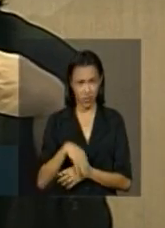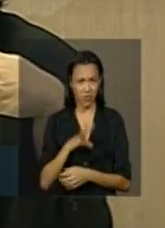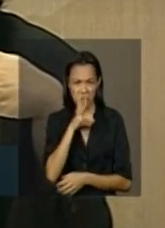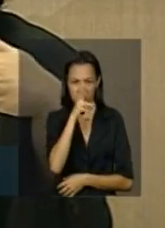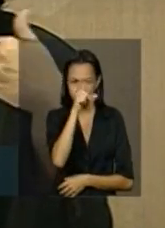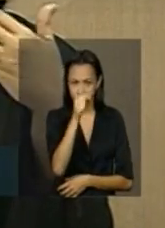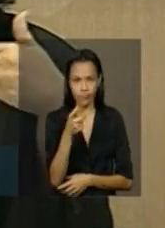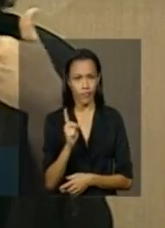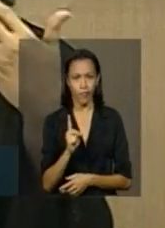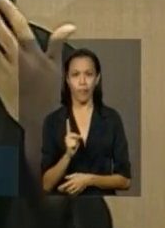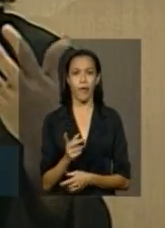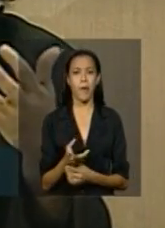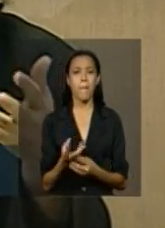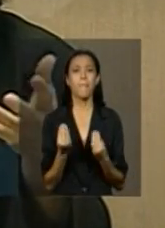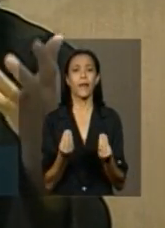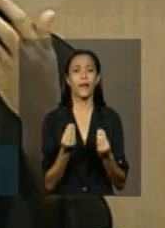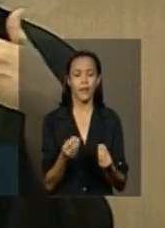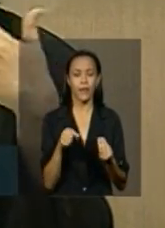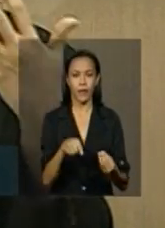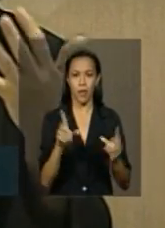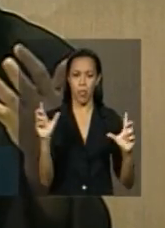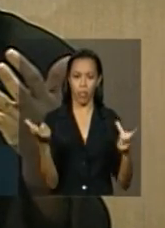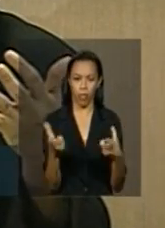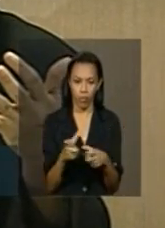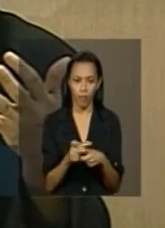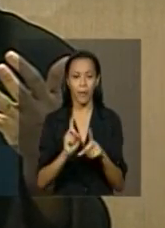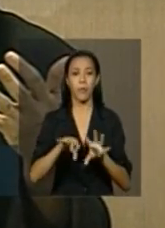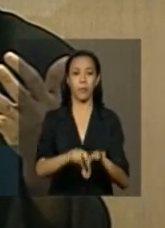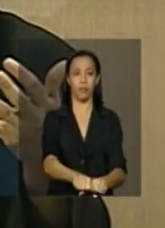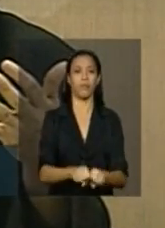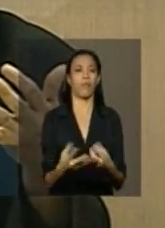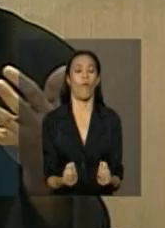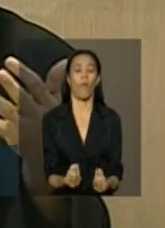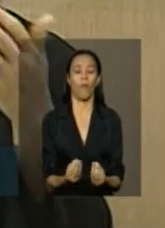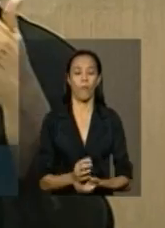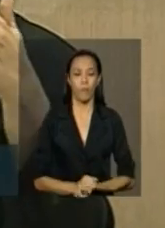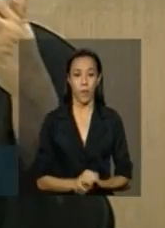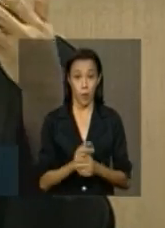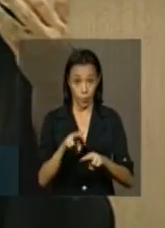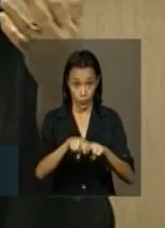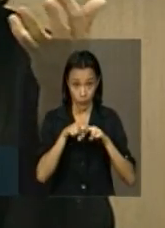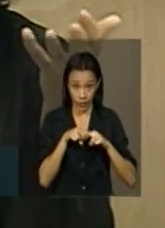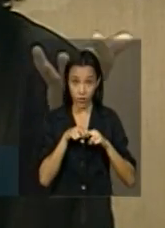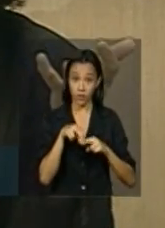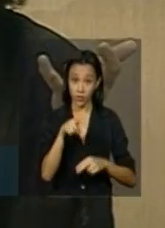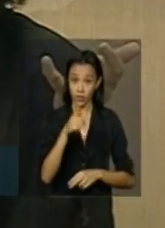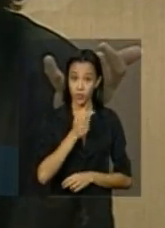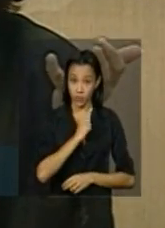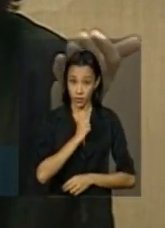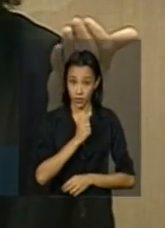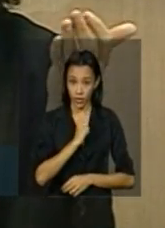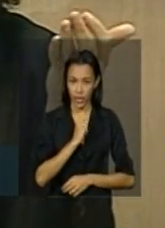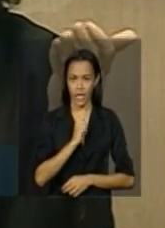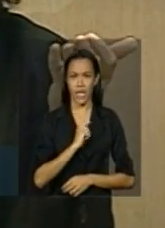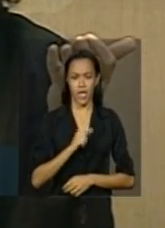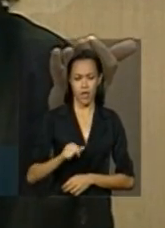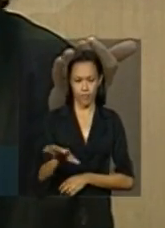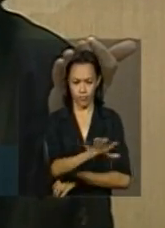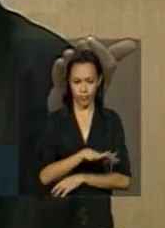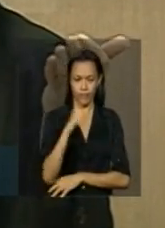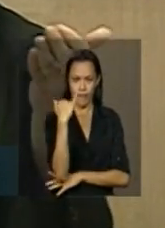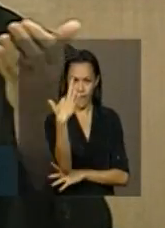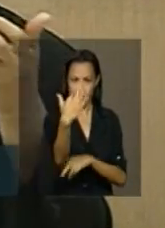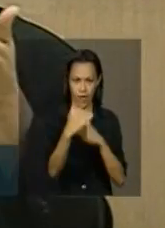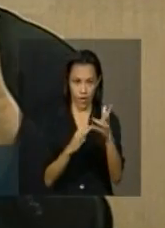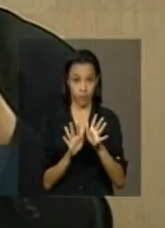para levar a instituição da Amazônia para poder ocupar a Amazônia tá por isso que você tem de vegetação como aquilo legal